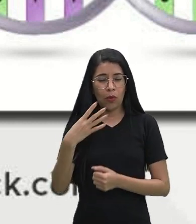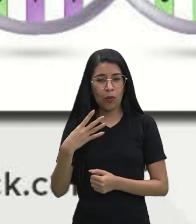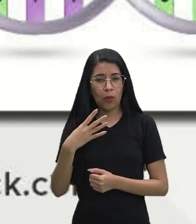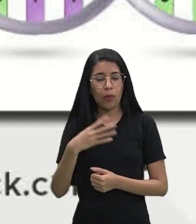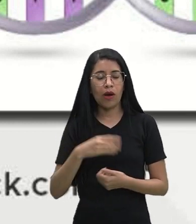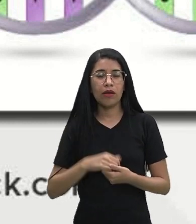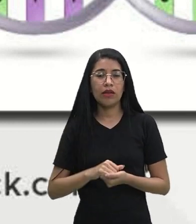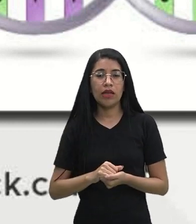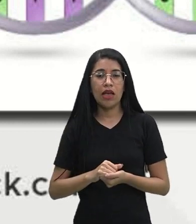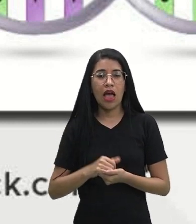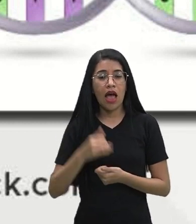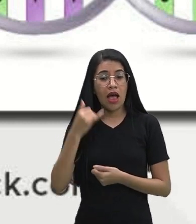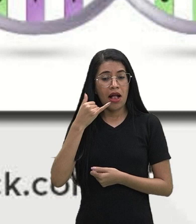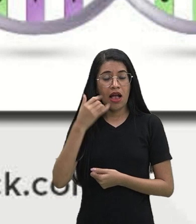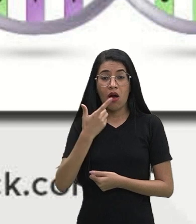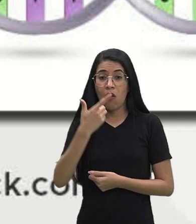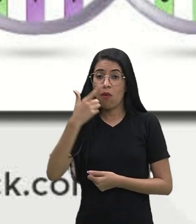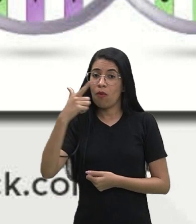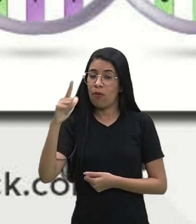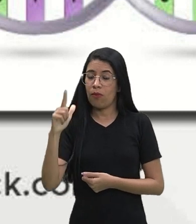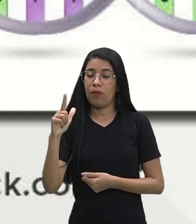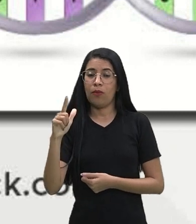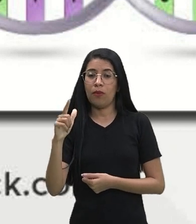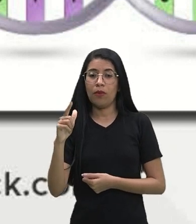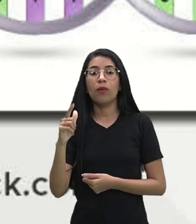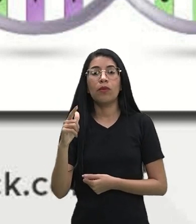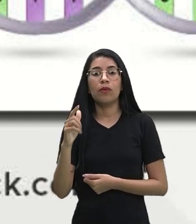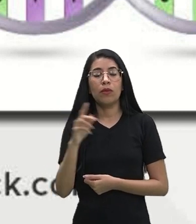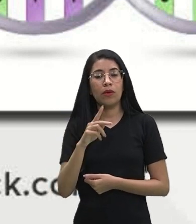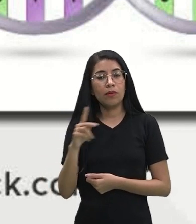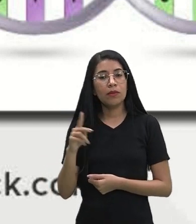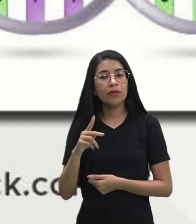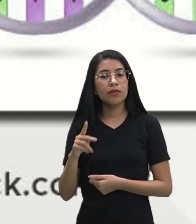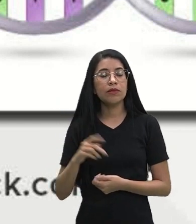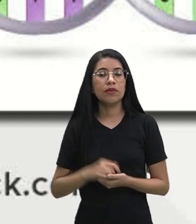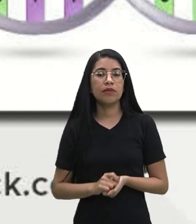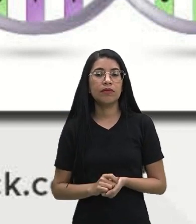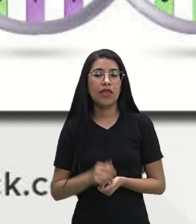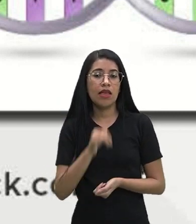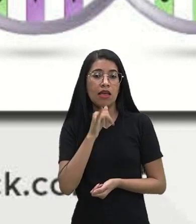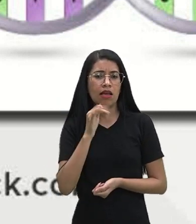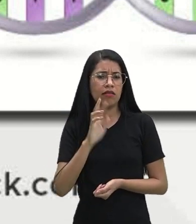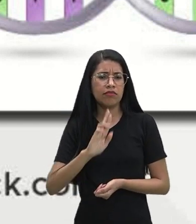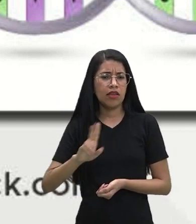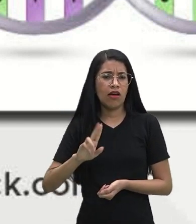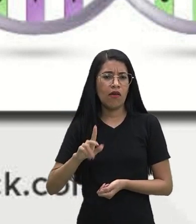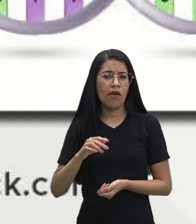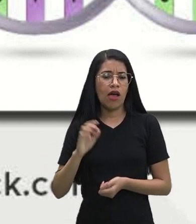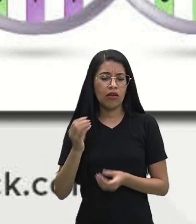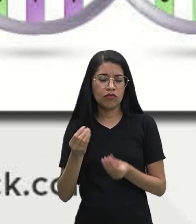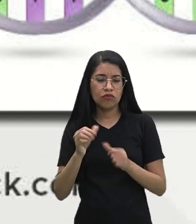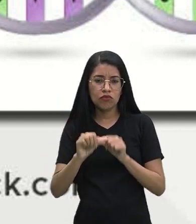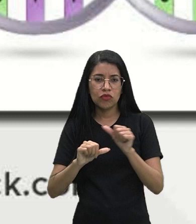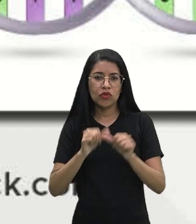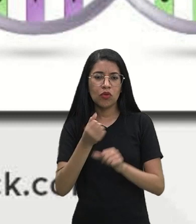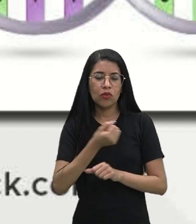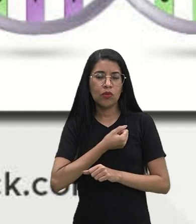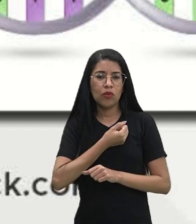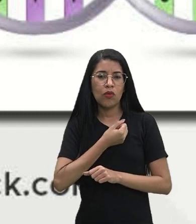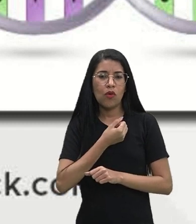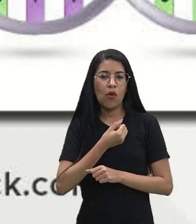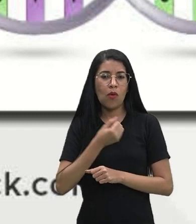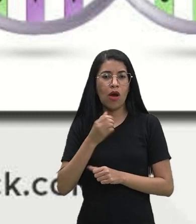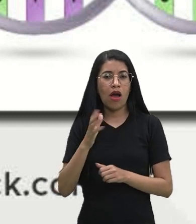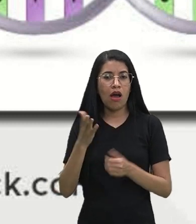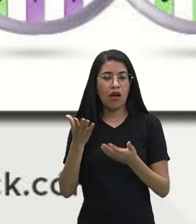não liga para a professora Márcia. Você vai ligar para mim, por exemplo. Você iria falar com a professora Márcia? Não, colocou errado o 4. Vai falar com a